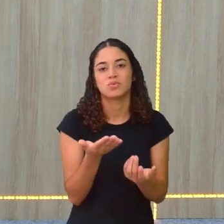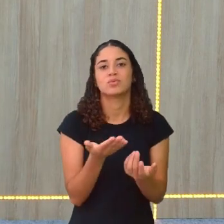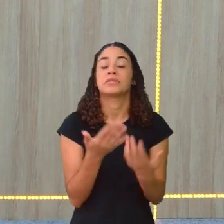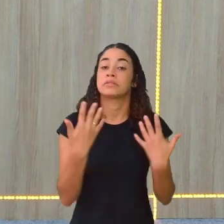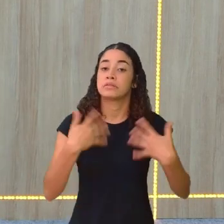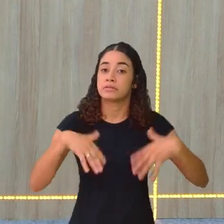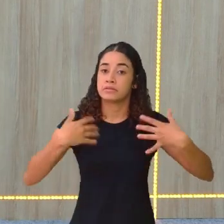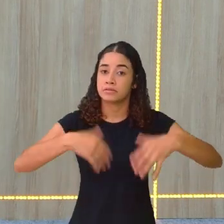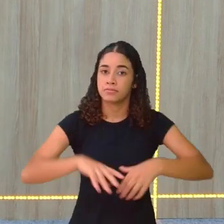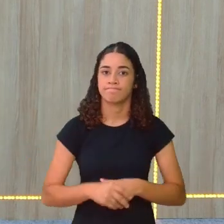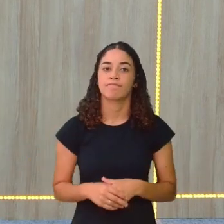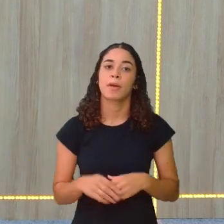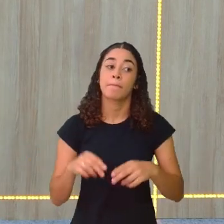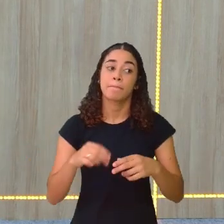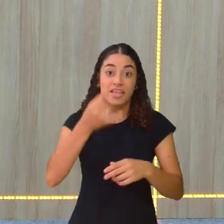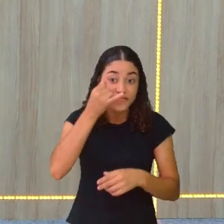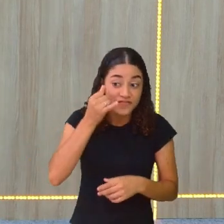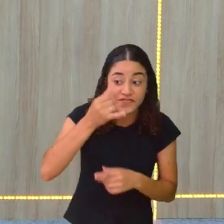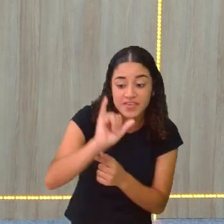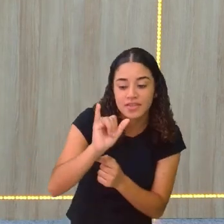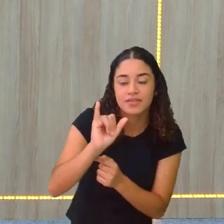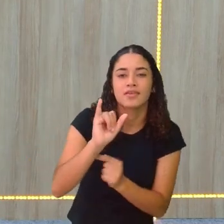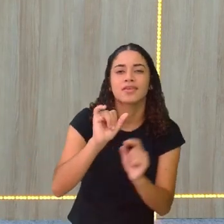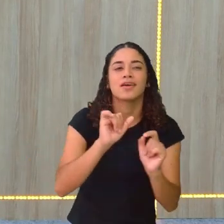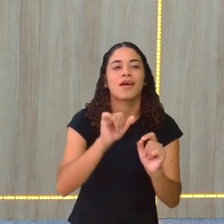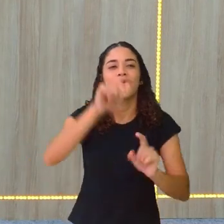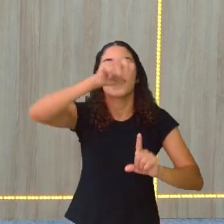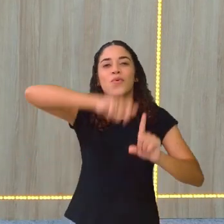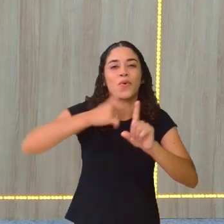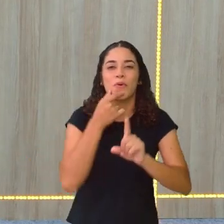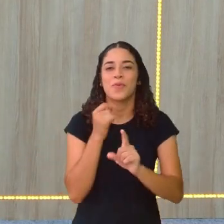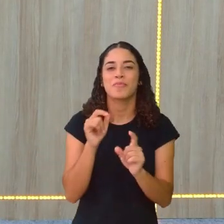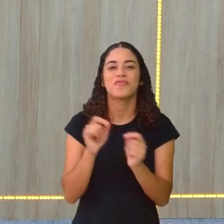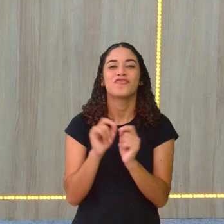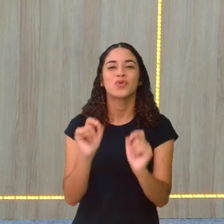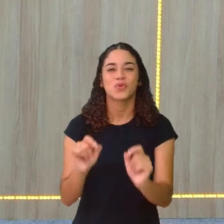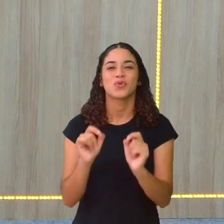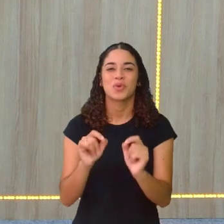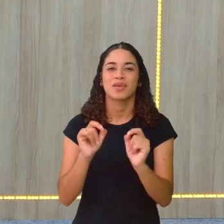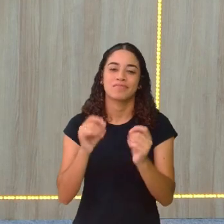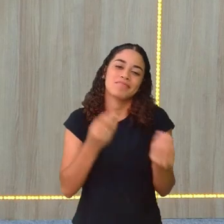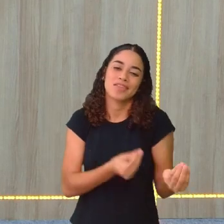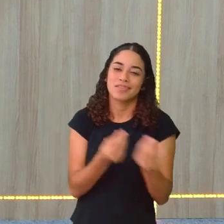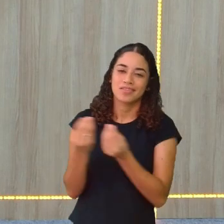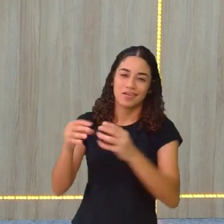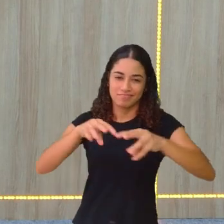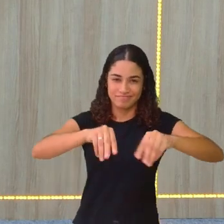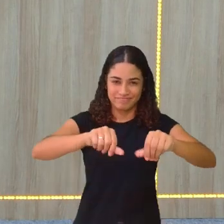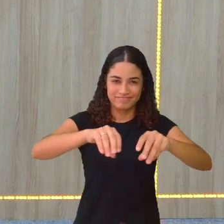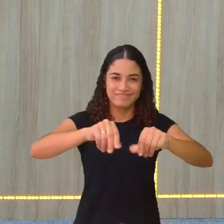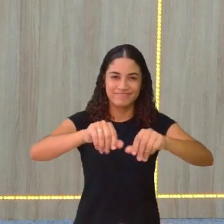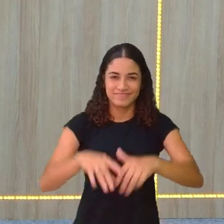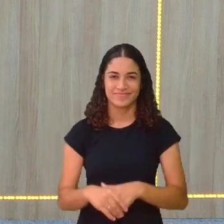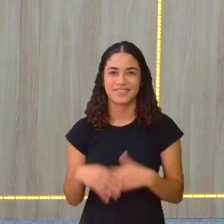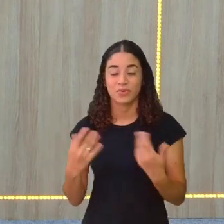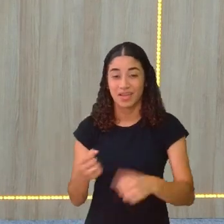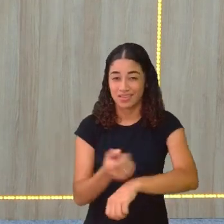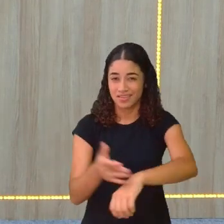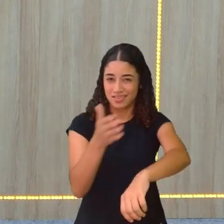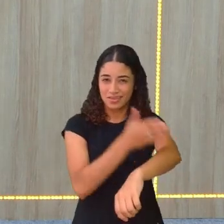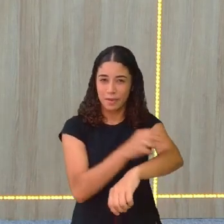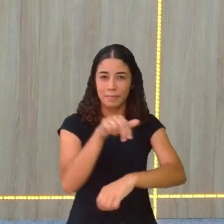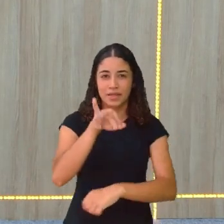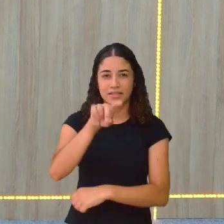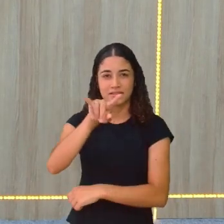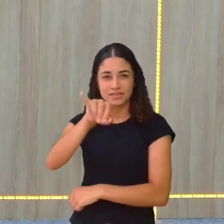ele teria dado um dote, né, ali, como a gente fala de Idade Média, né, ou na transição, na